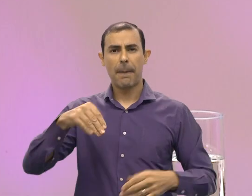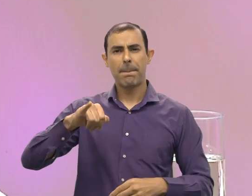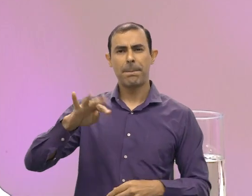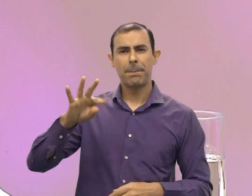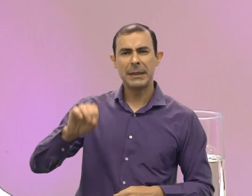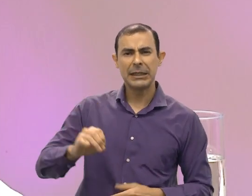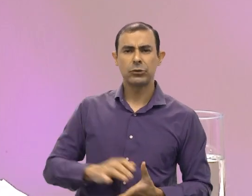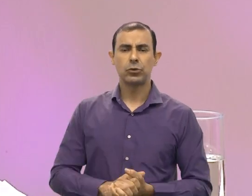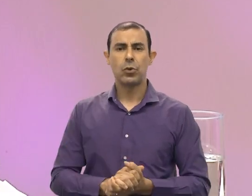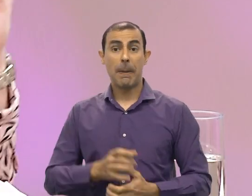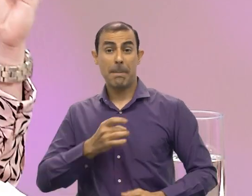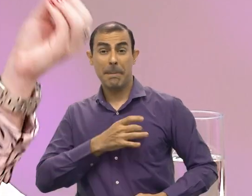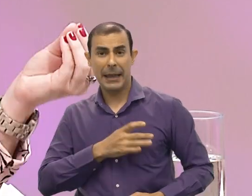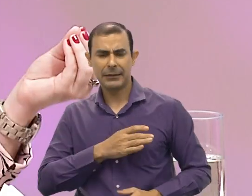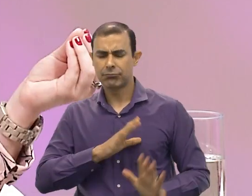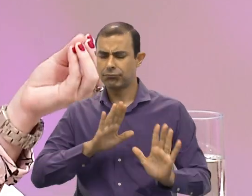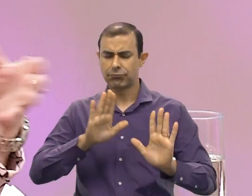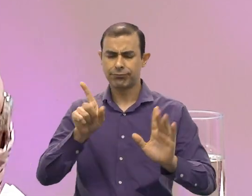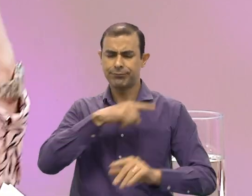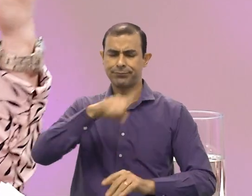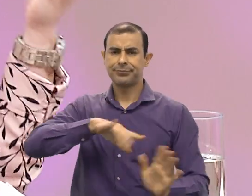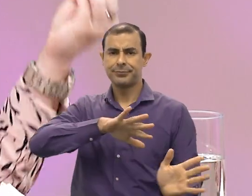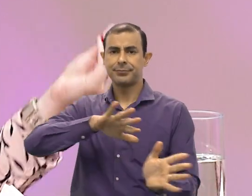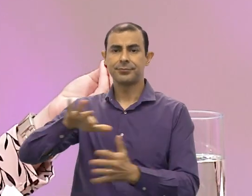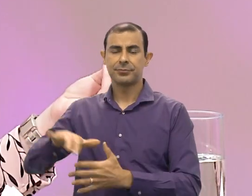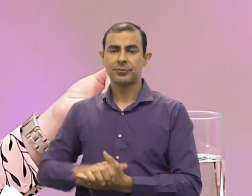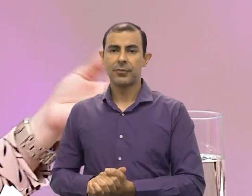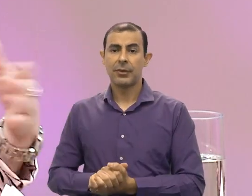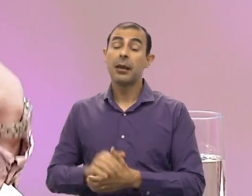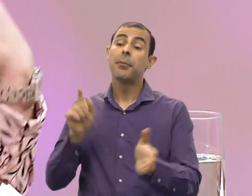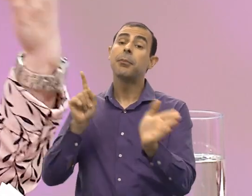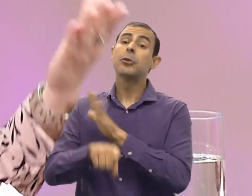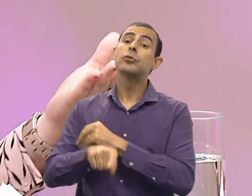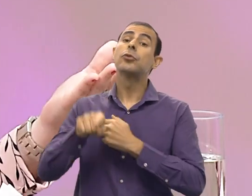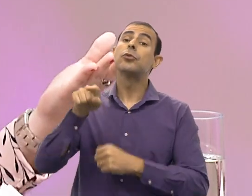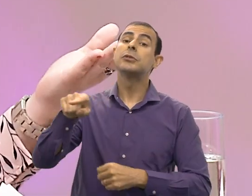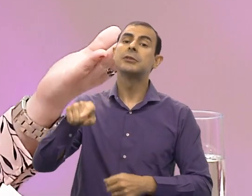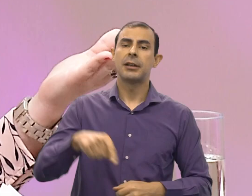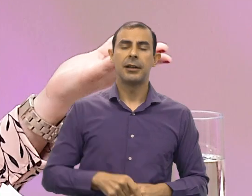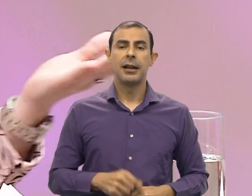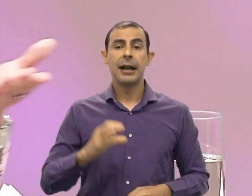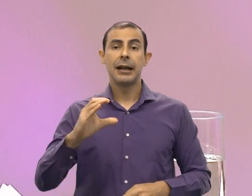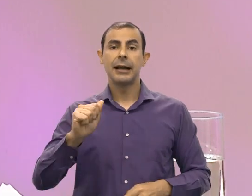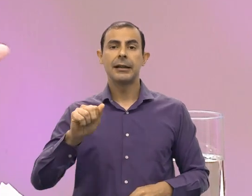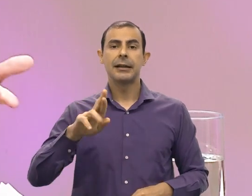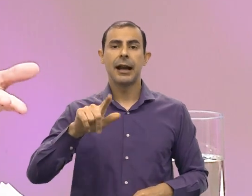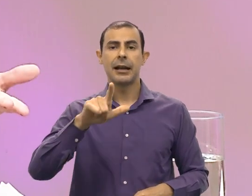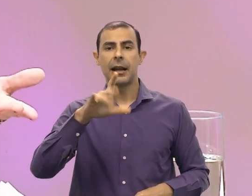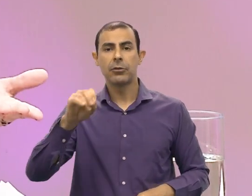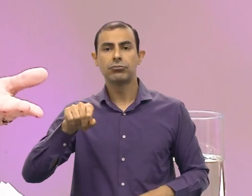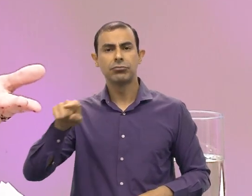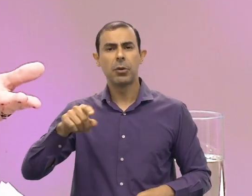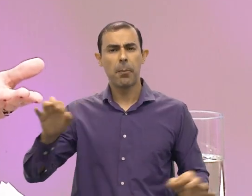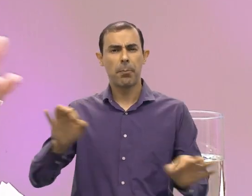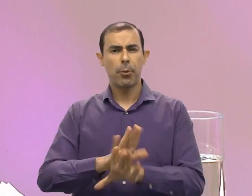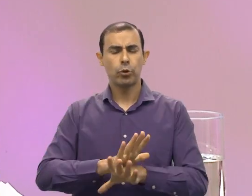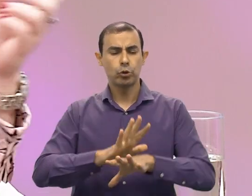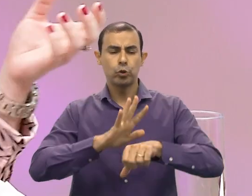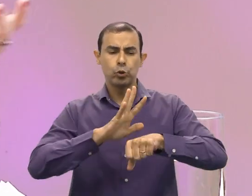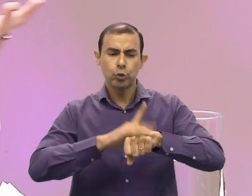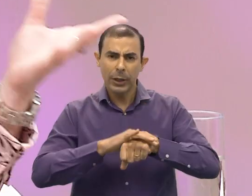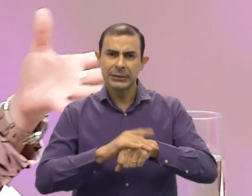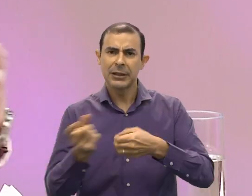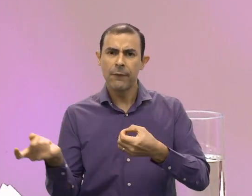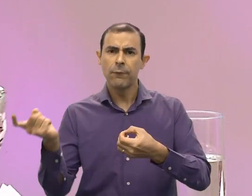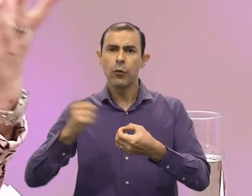que as pessoas têm, você, Carlão, depois do transplante, como que é a vida? Porque talvez alguém que esteja aí nos assistindo esteja passando